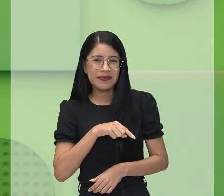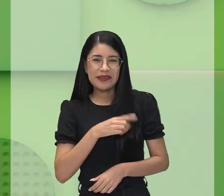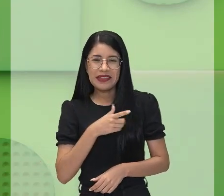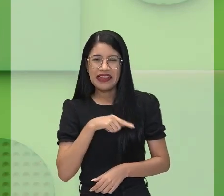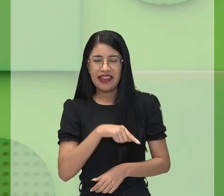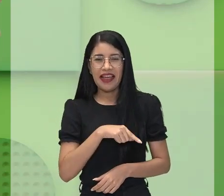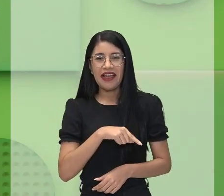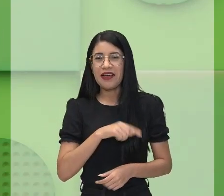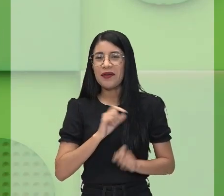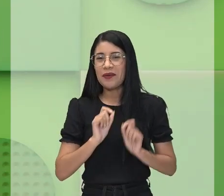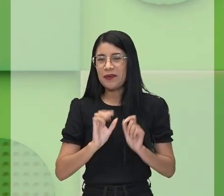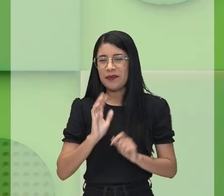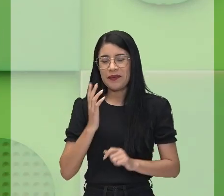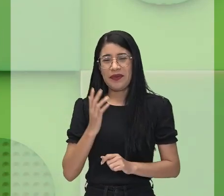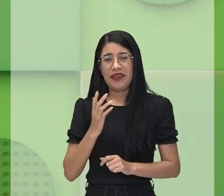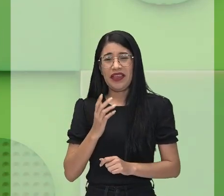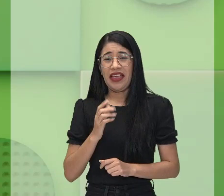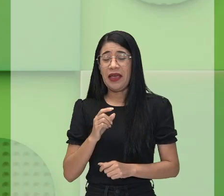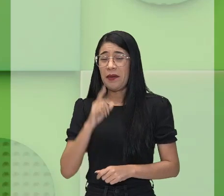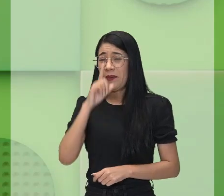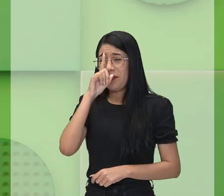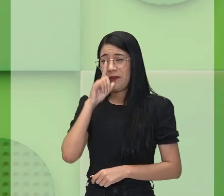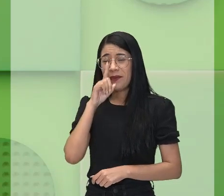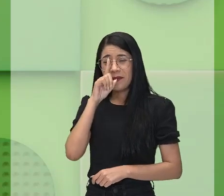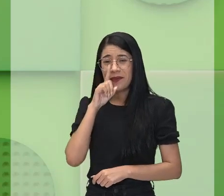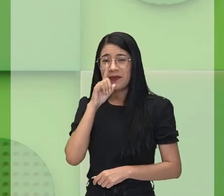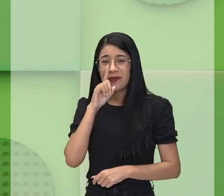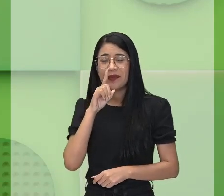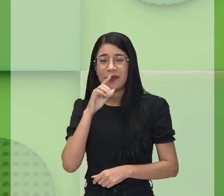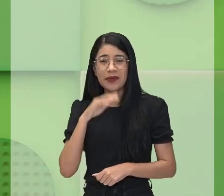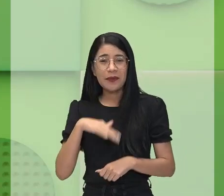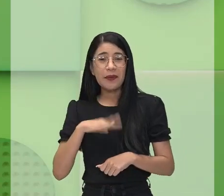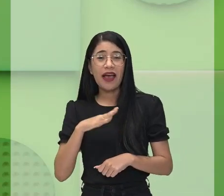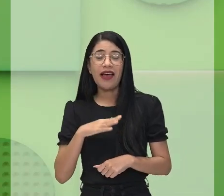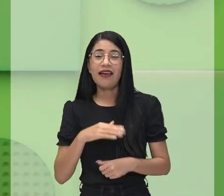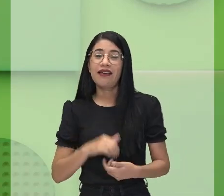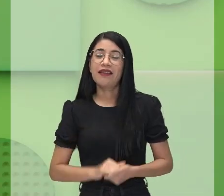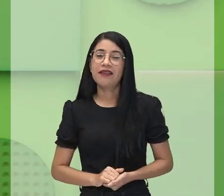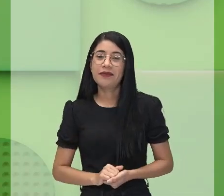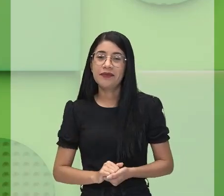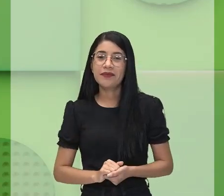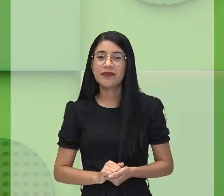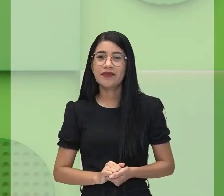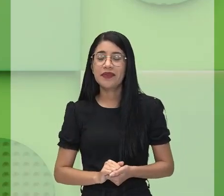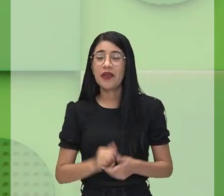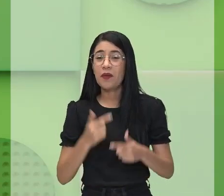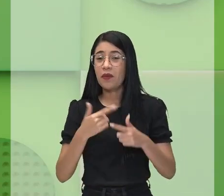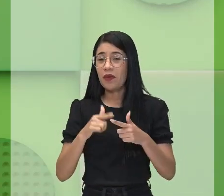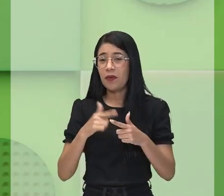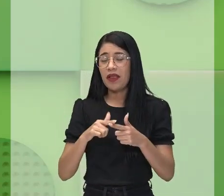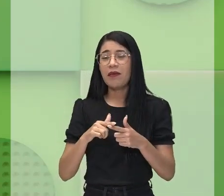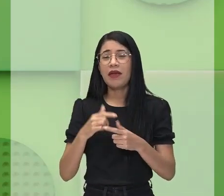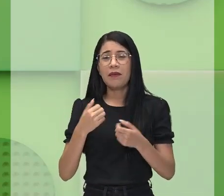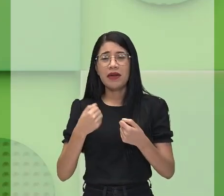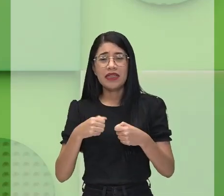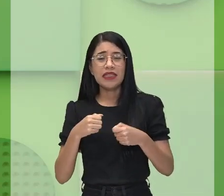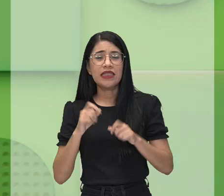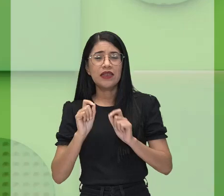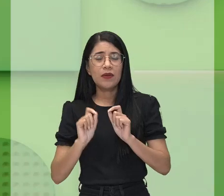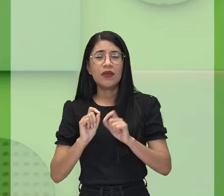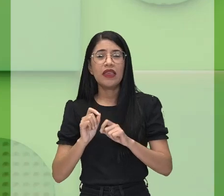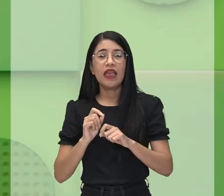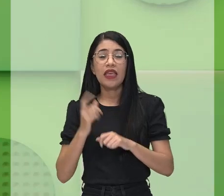lá, é muito grave, já é muito sério. Tem que procurar